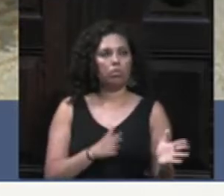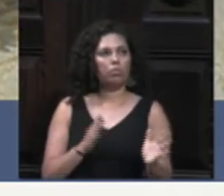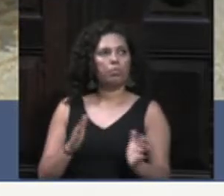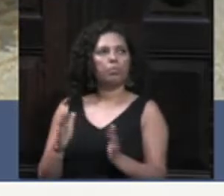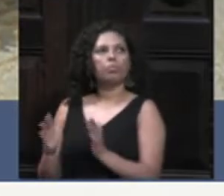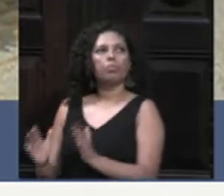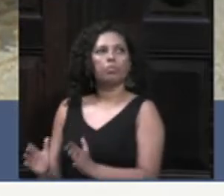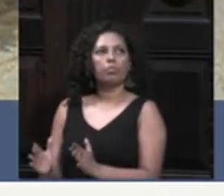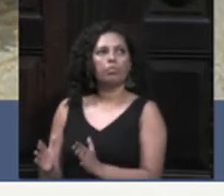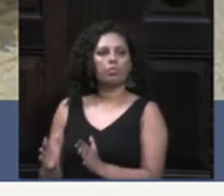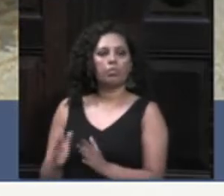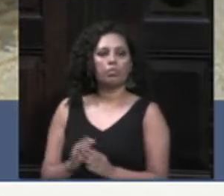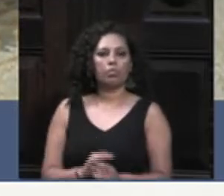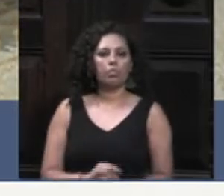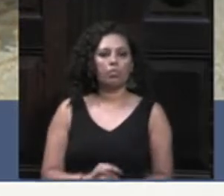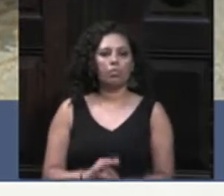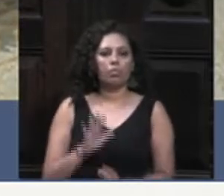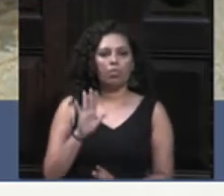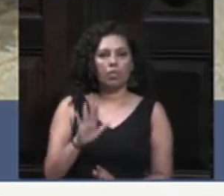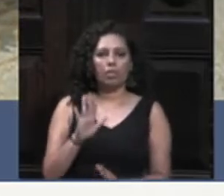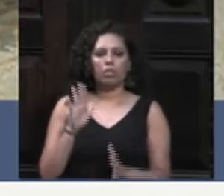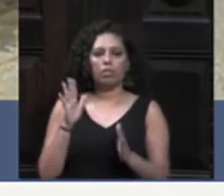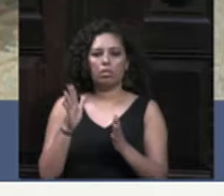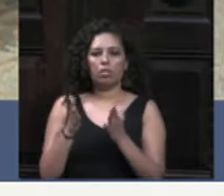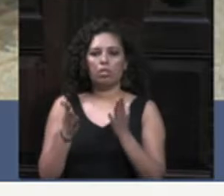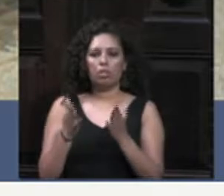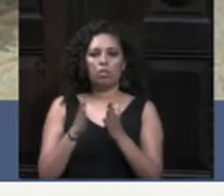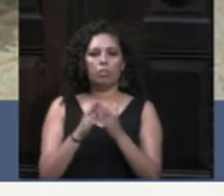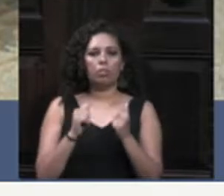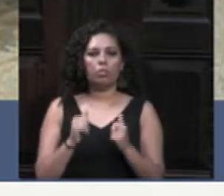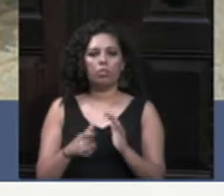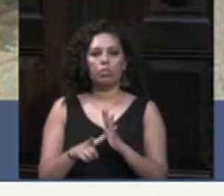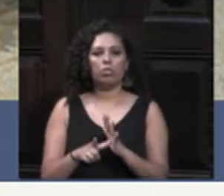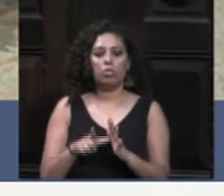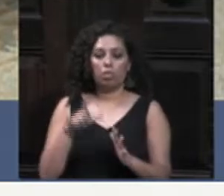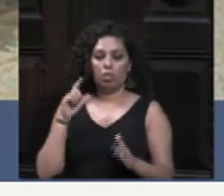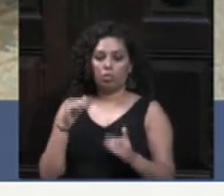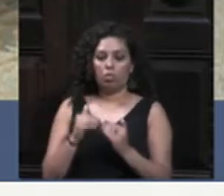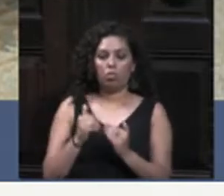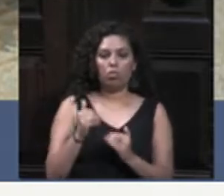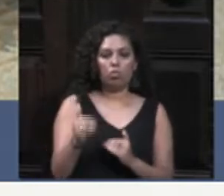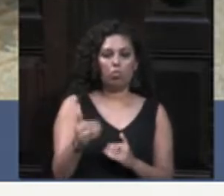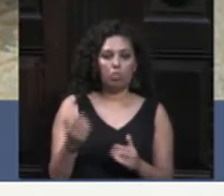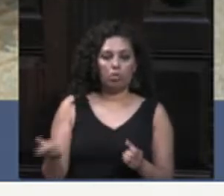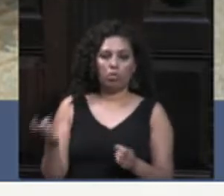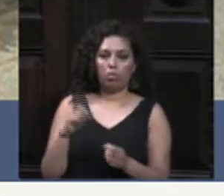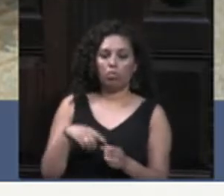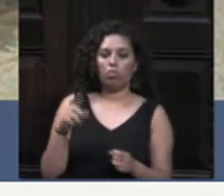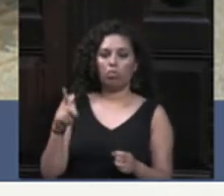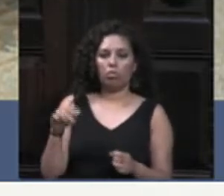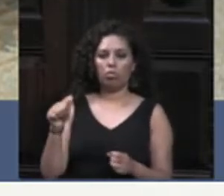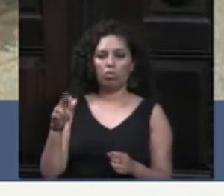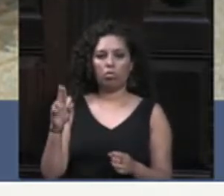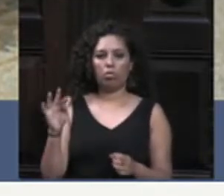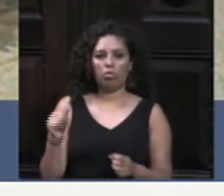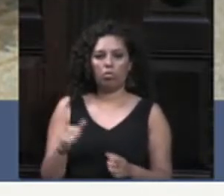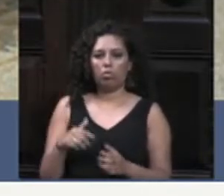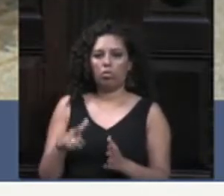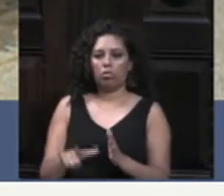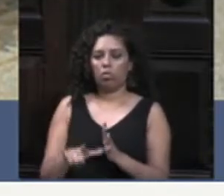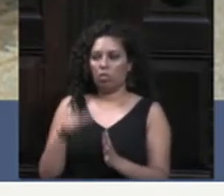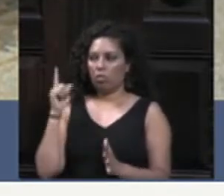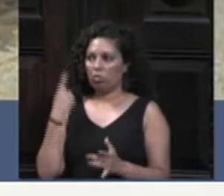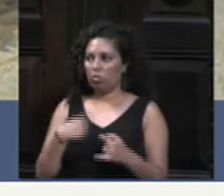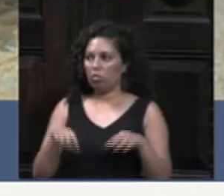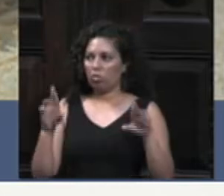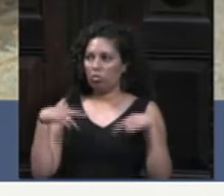da presidência, mas queria pedir, presidente, que antes dele voltar à pauta, que garantíssemos uma audiência pública